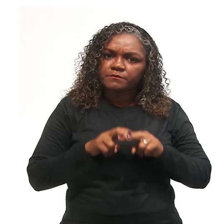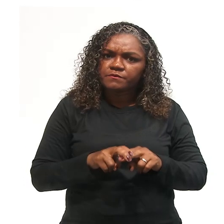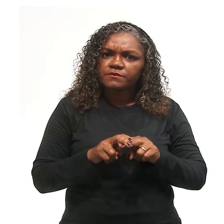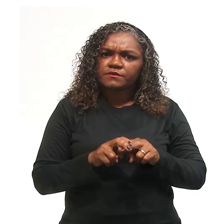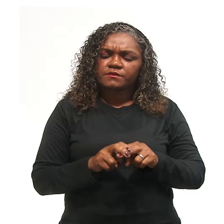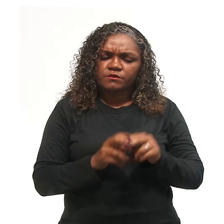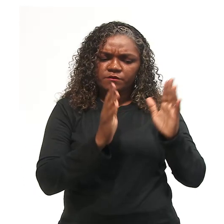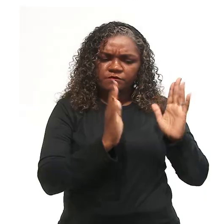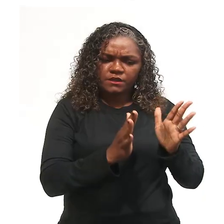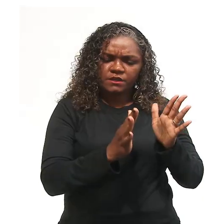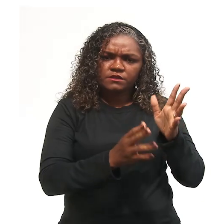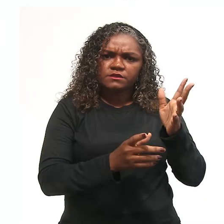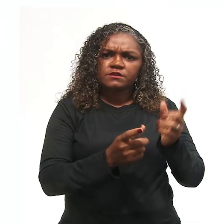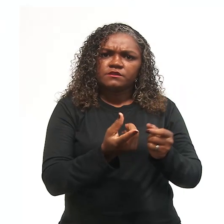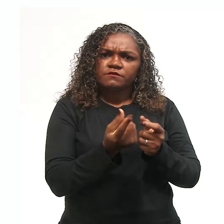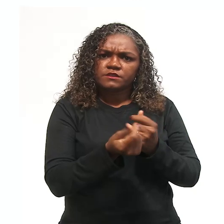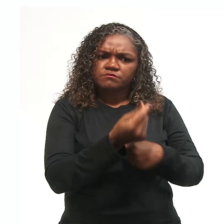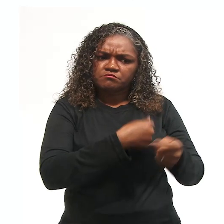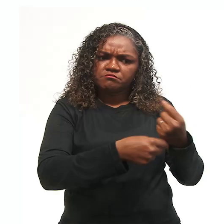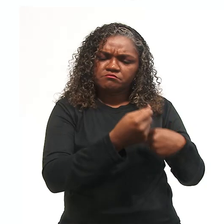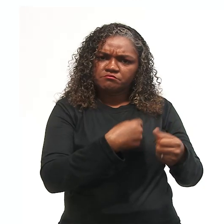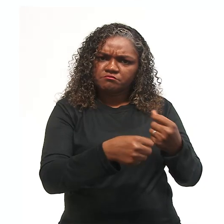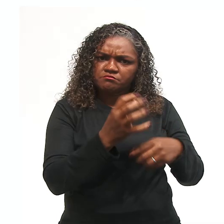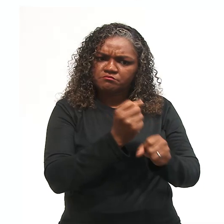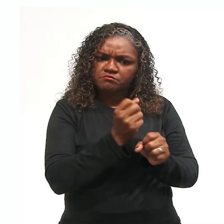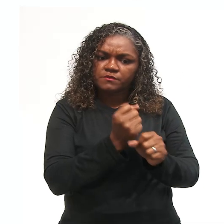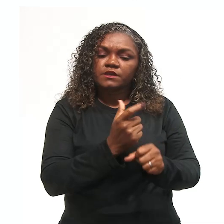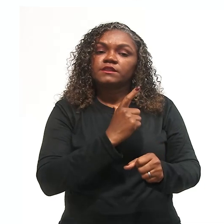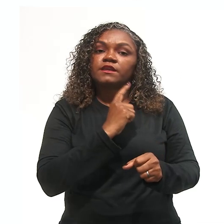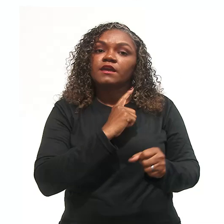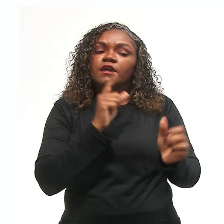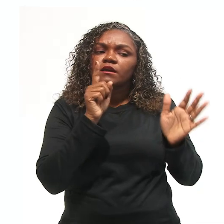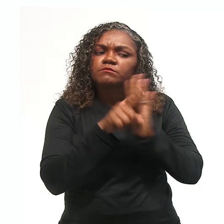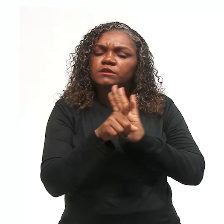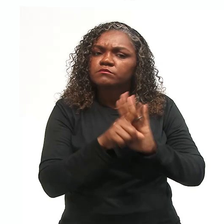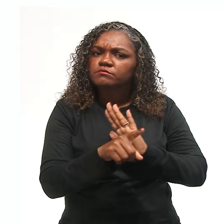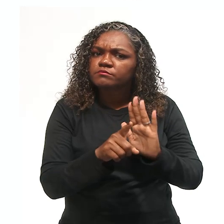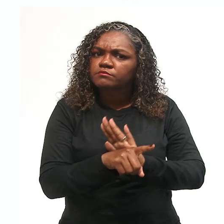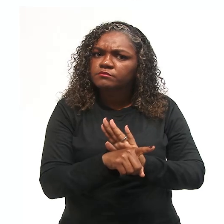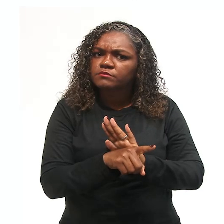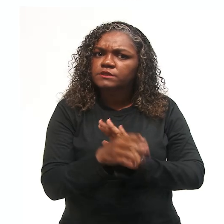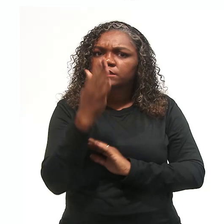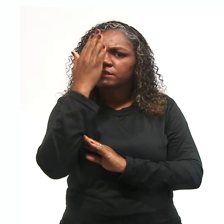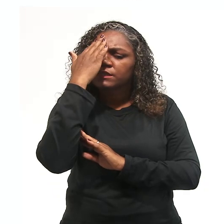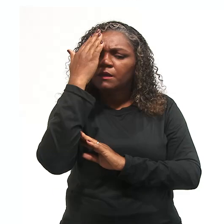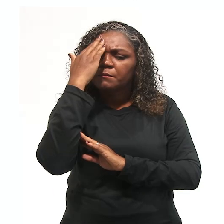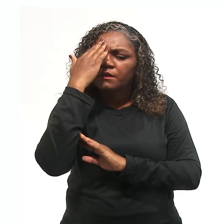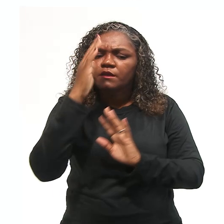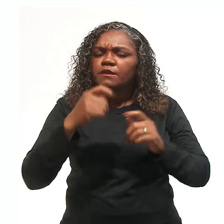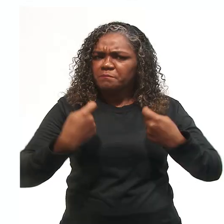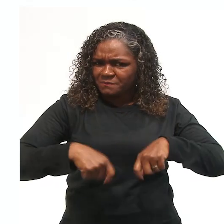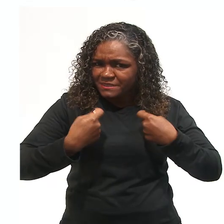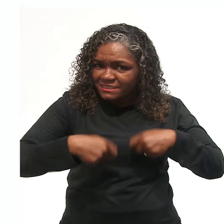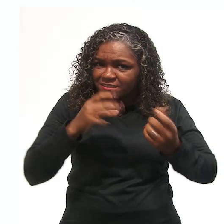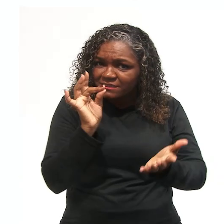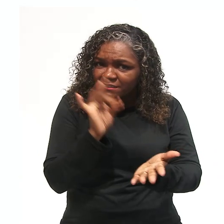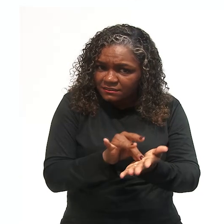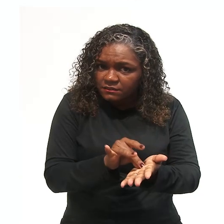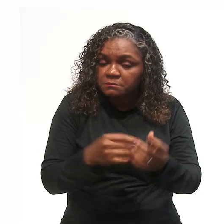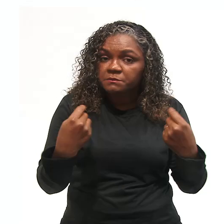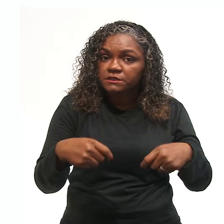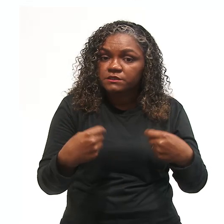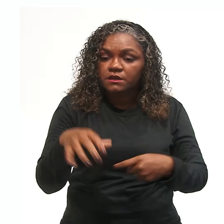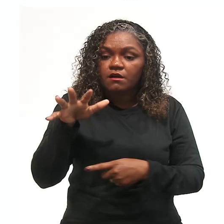de elaboração da proposta orçamentária, haverá um questionamento acerca das reais necessidades de cada